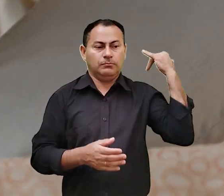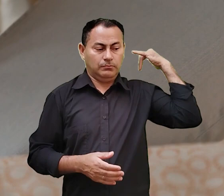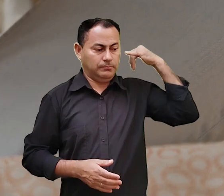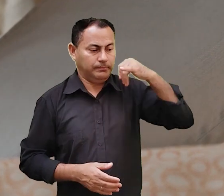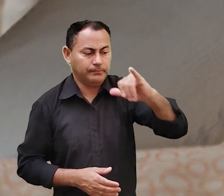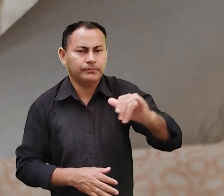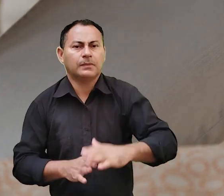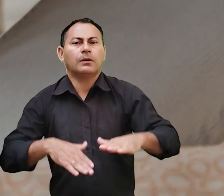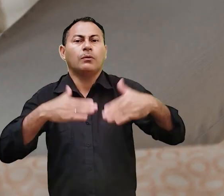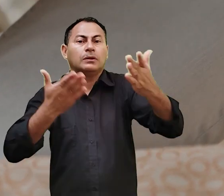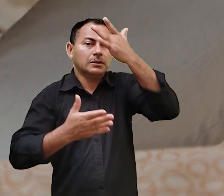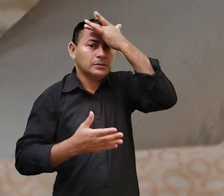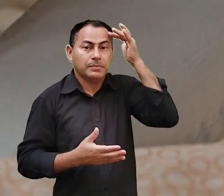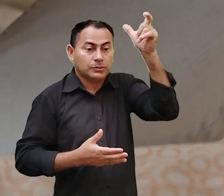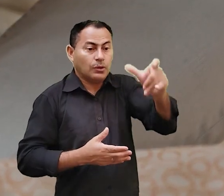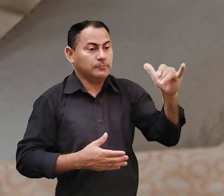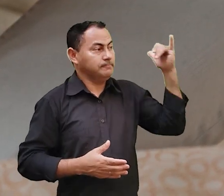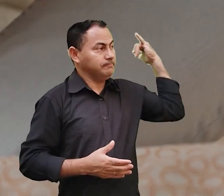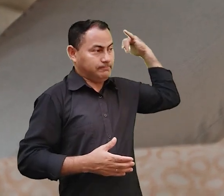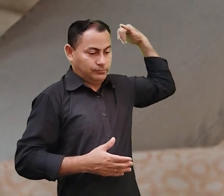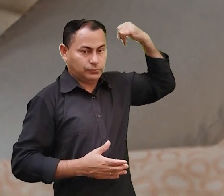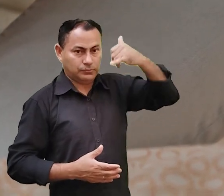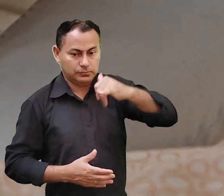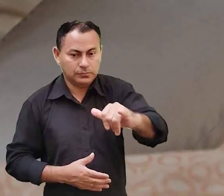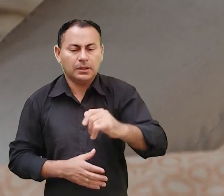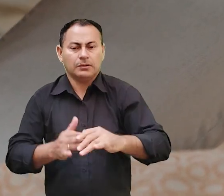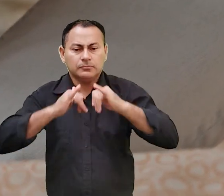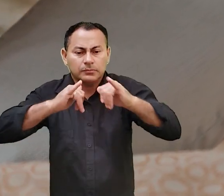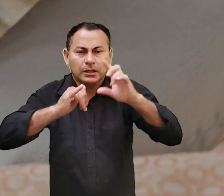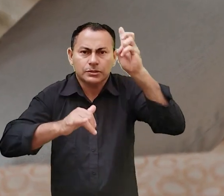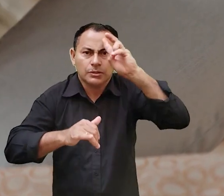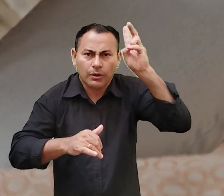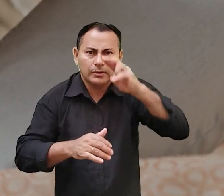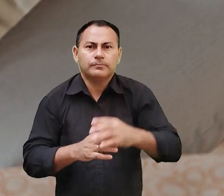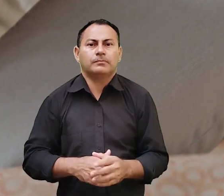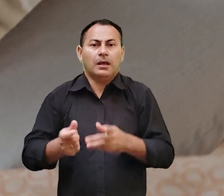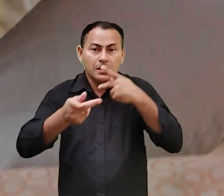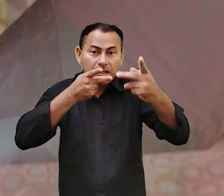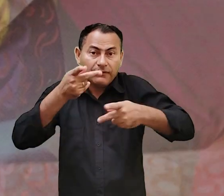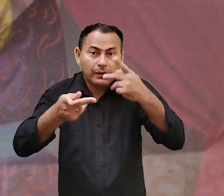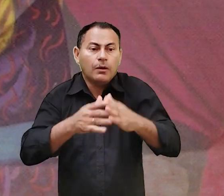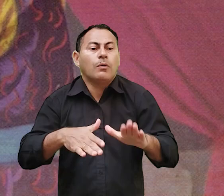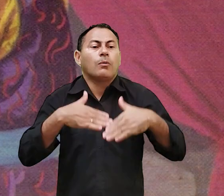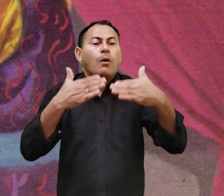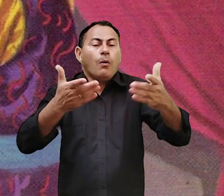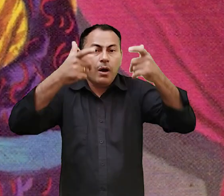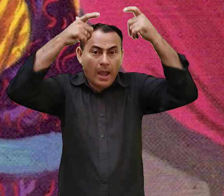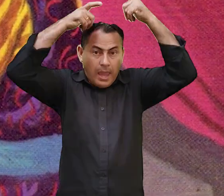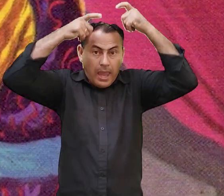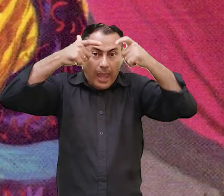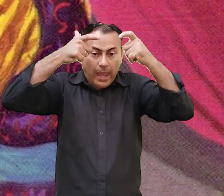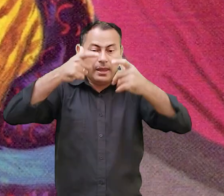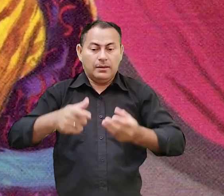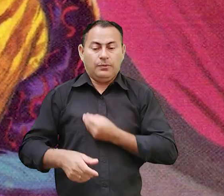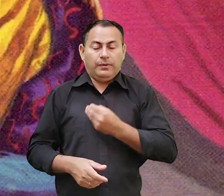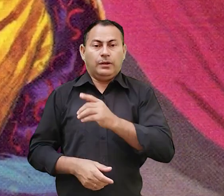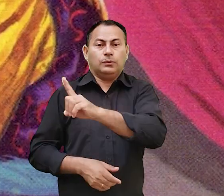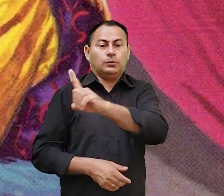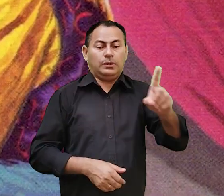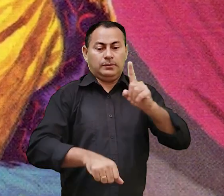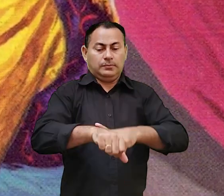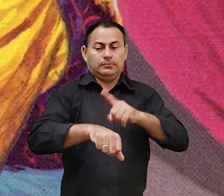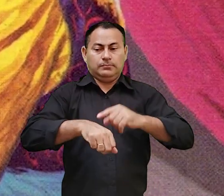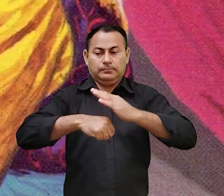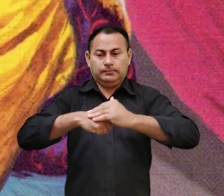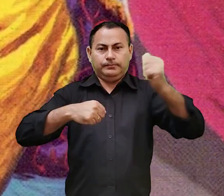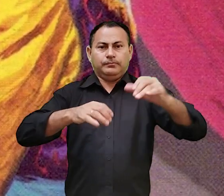proféticos. Quando os profetas queriam fornecer uma perspectiva histórica, eles relatavam quais reis reinaram durante o período em